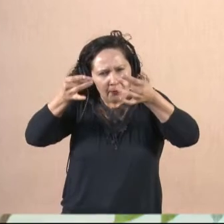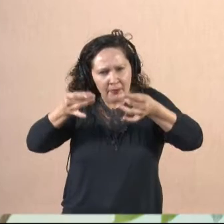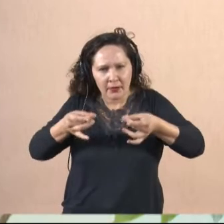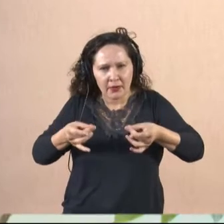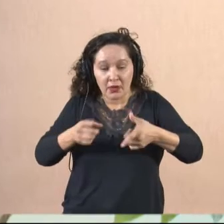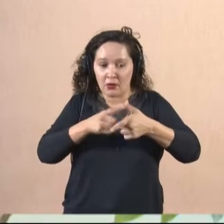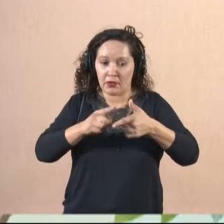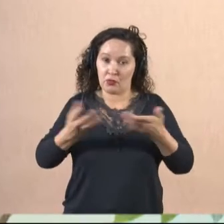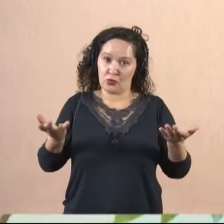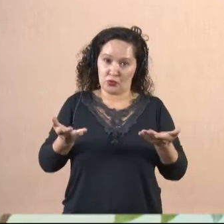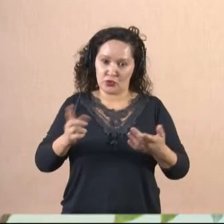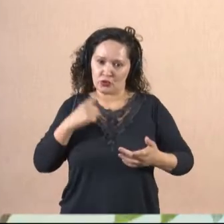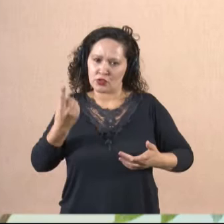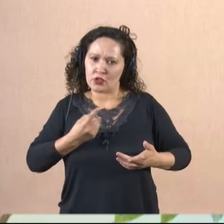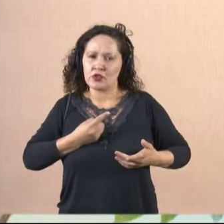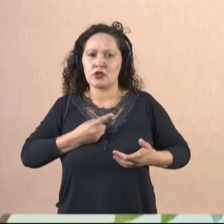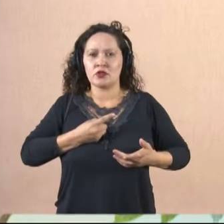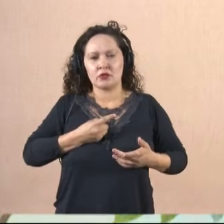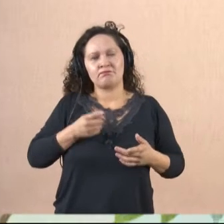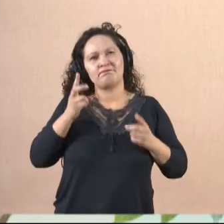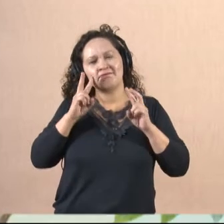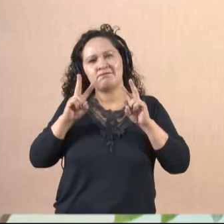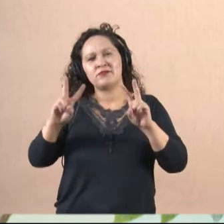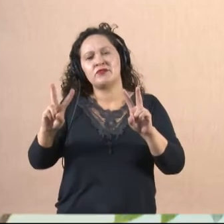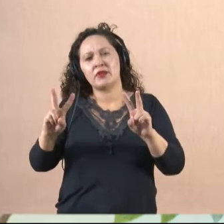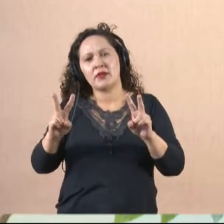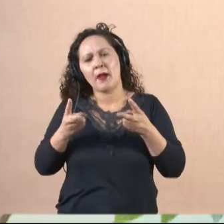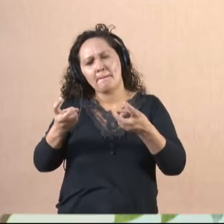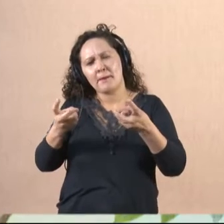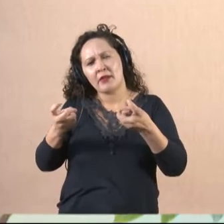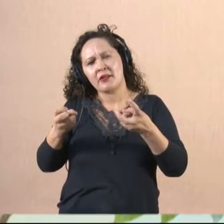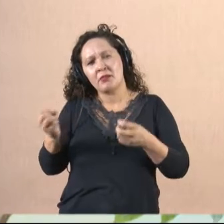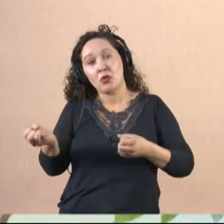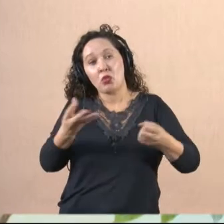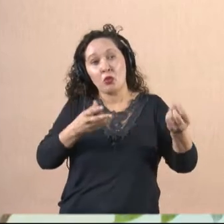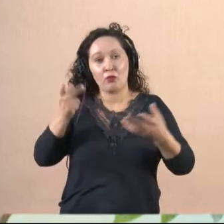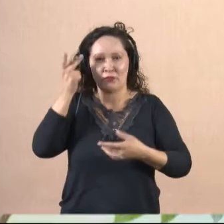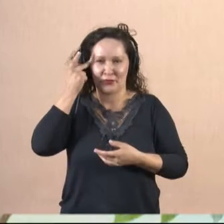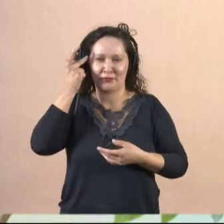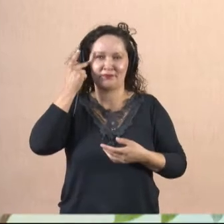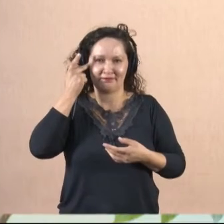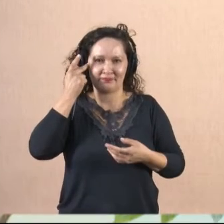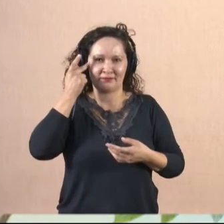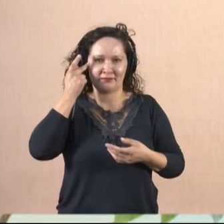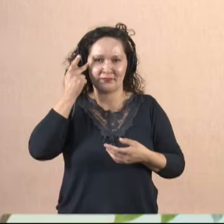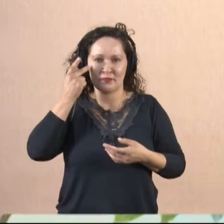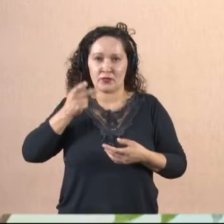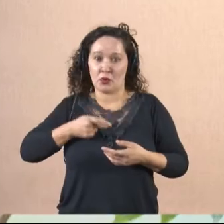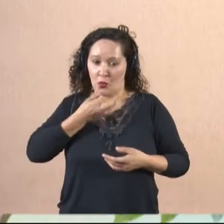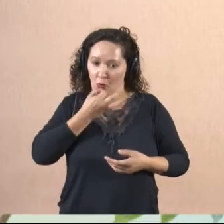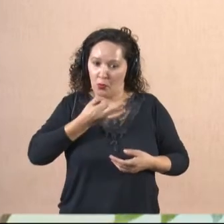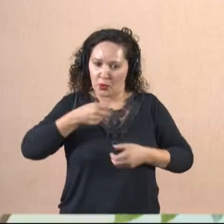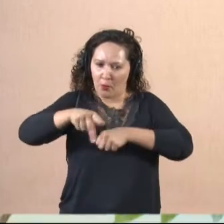para nos acomodar bem diante de nova loman meu pai